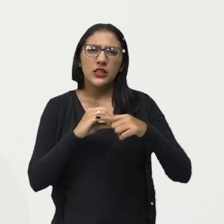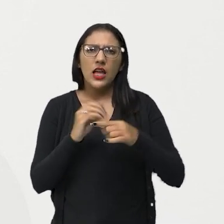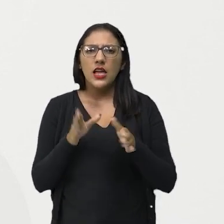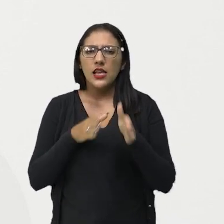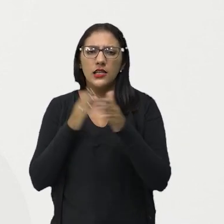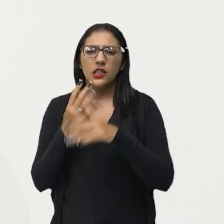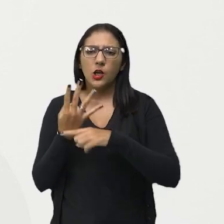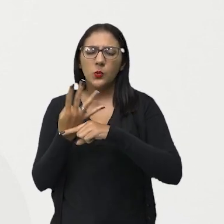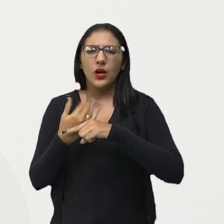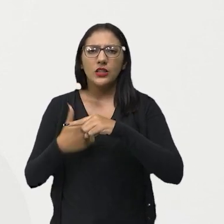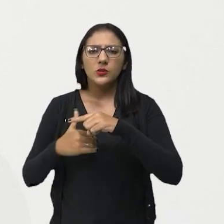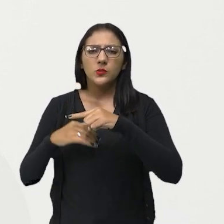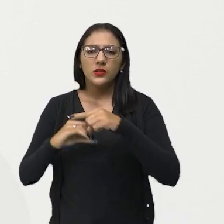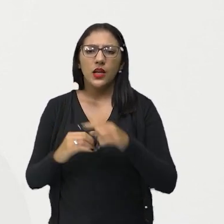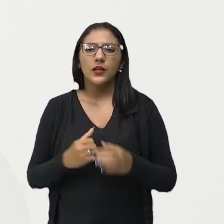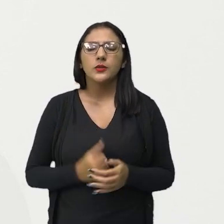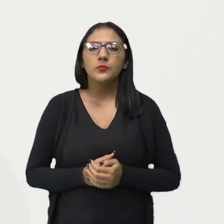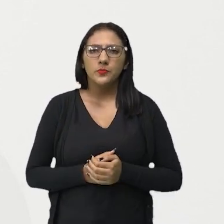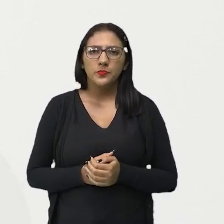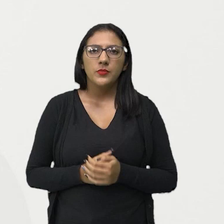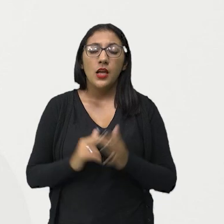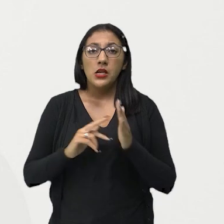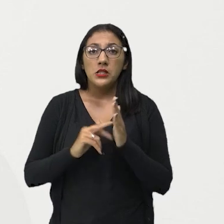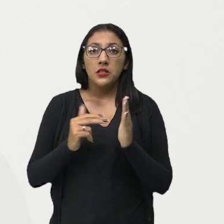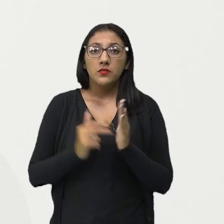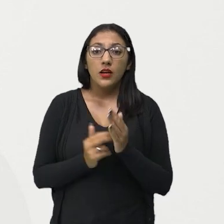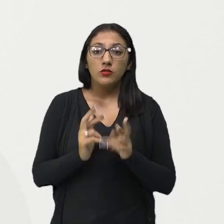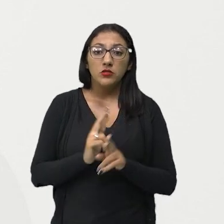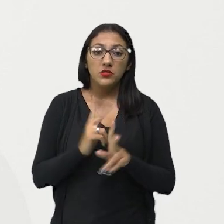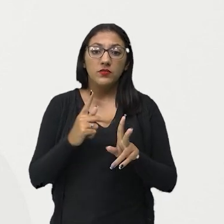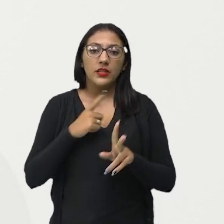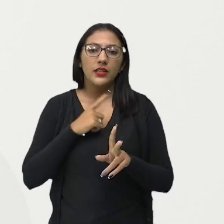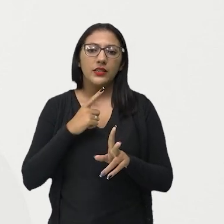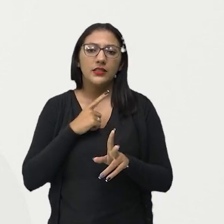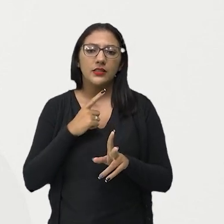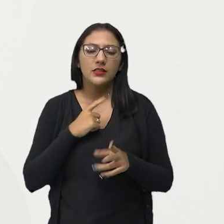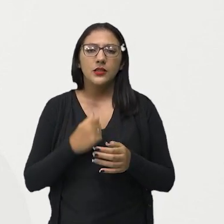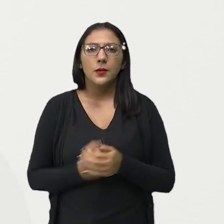segundo? E diferença é a mesma coisa que